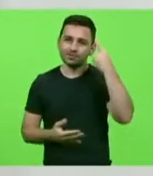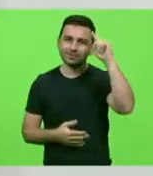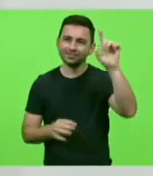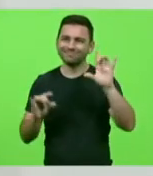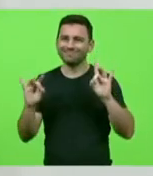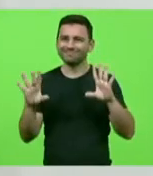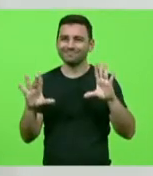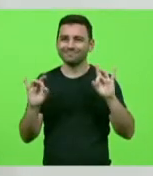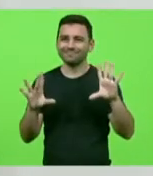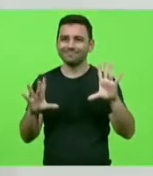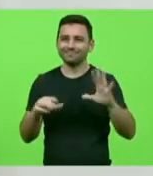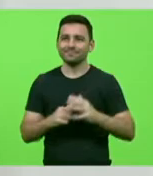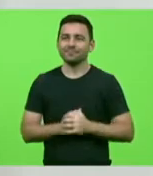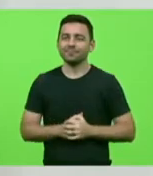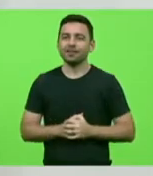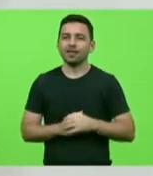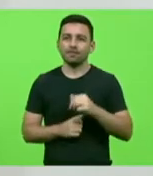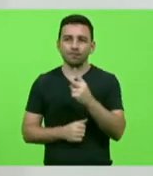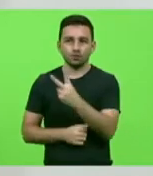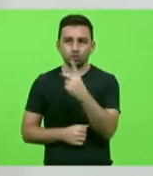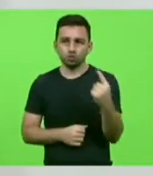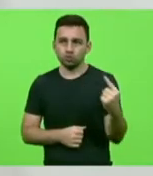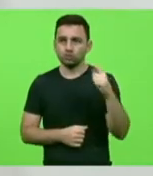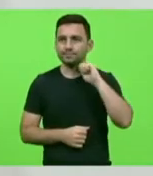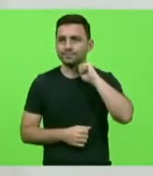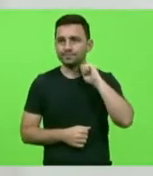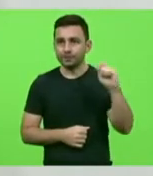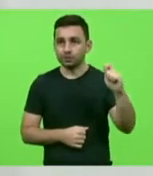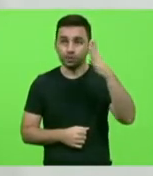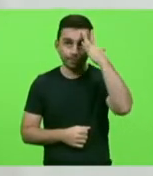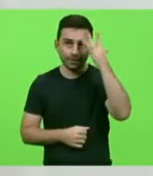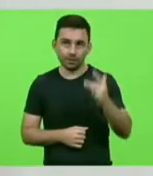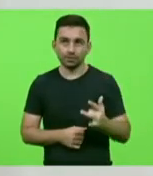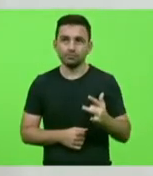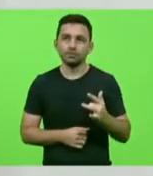especial, dia 21 de abril, que é amanhã,